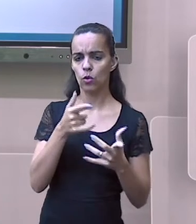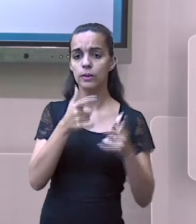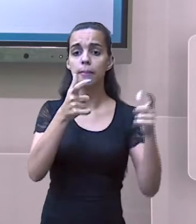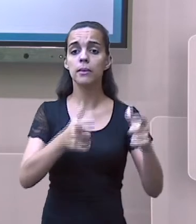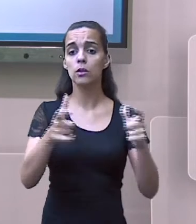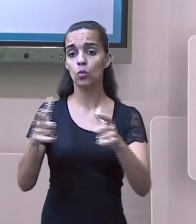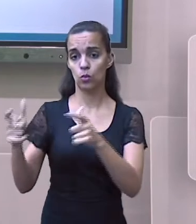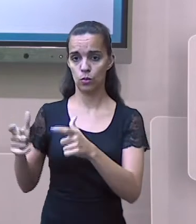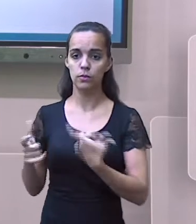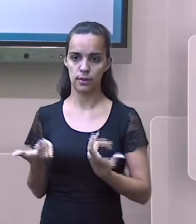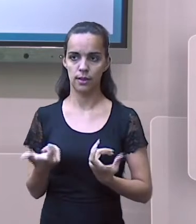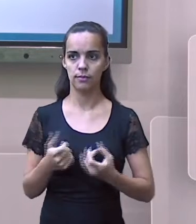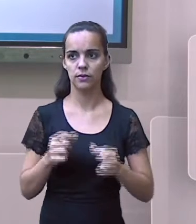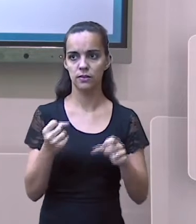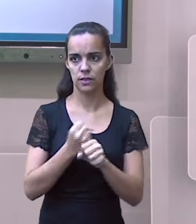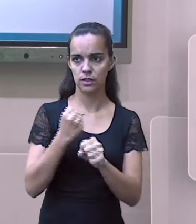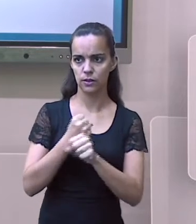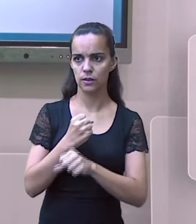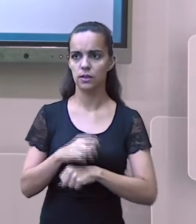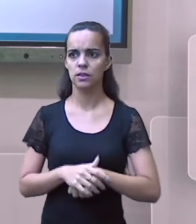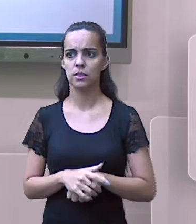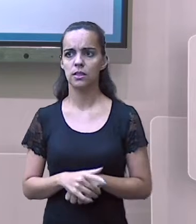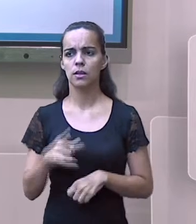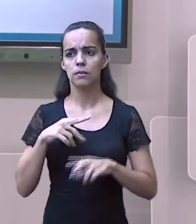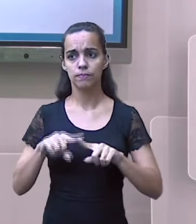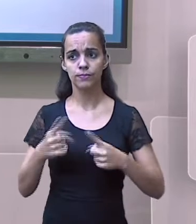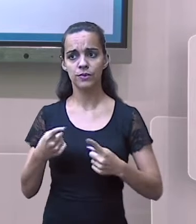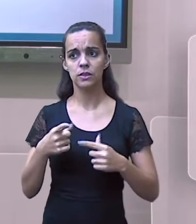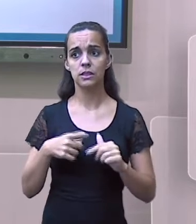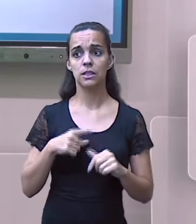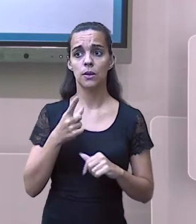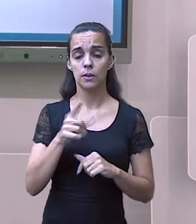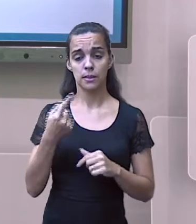sendo construídas. Portanto, é preciso aí,